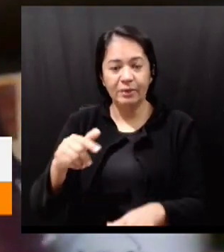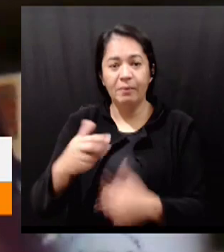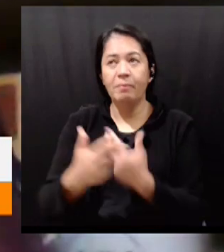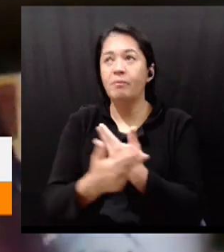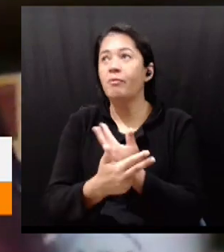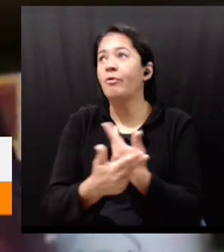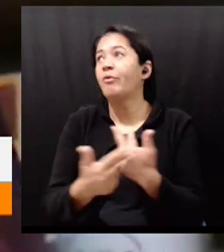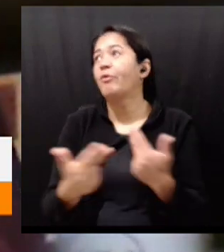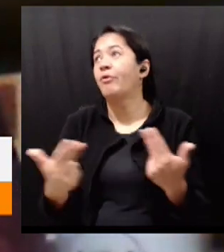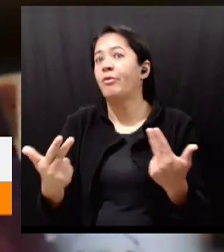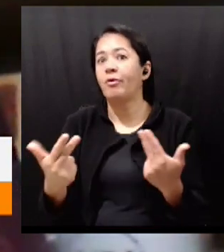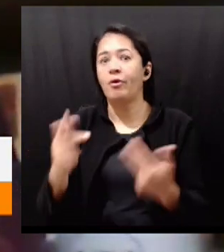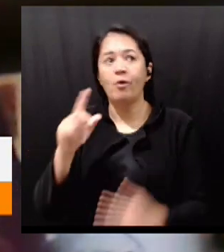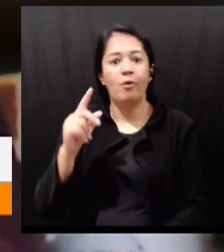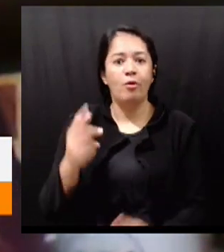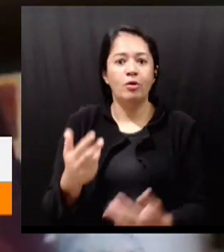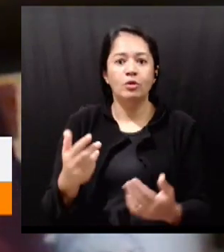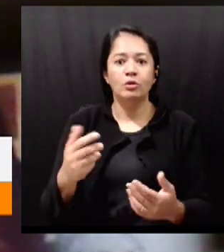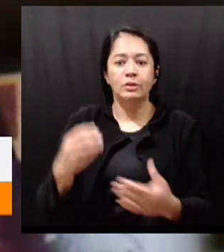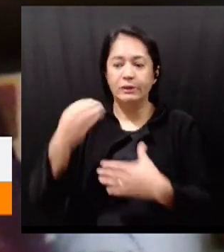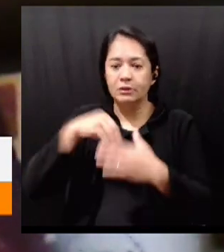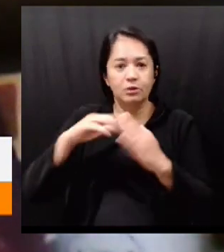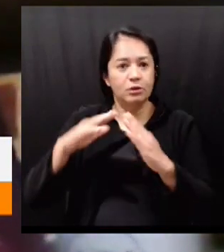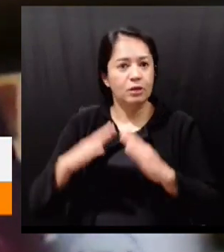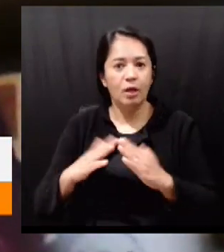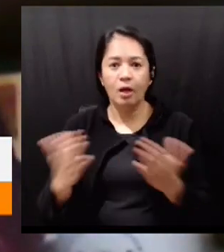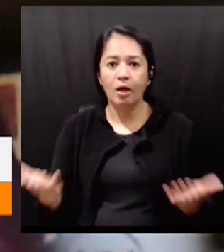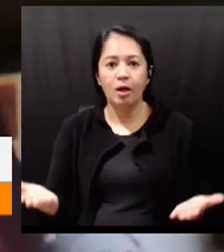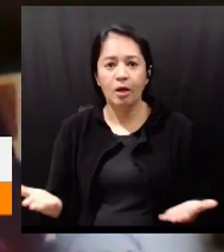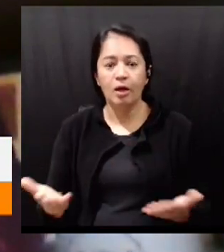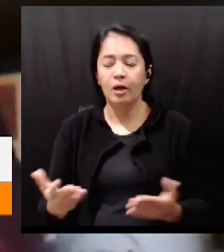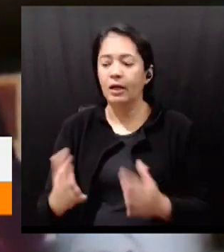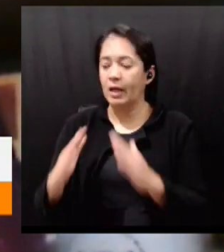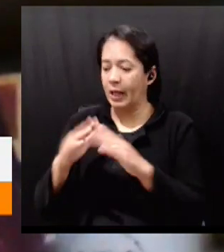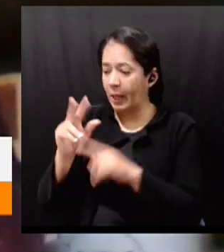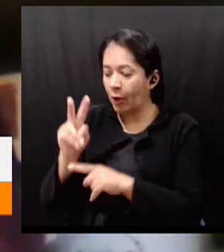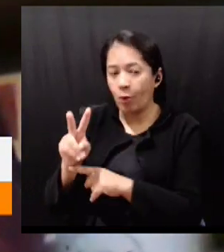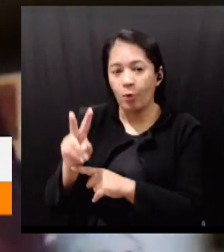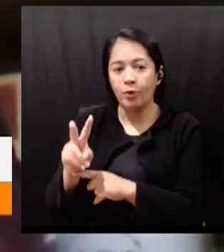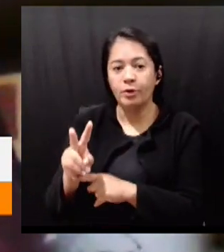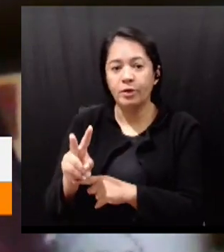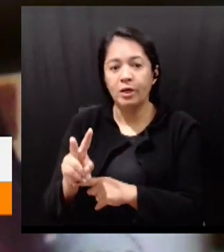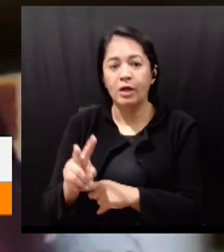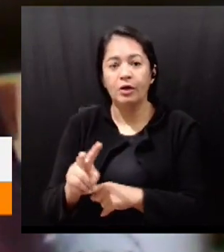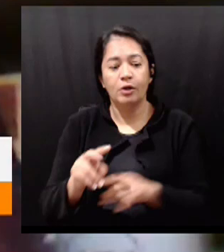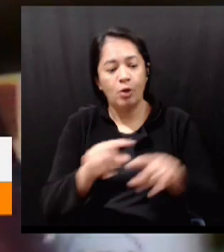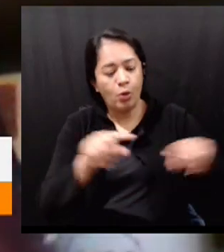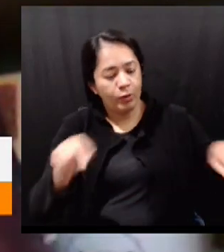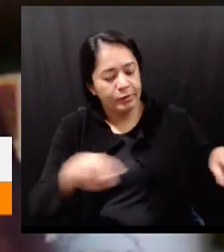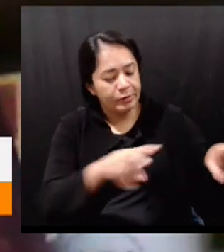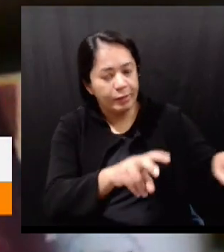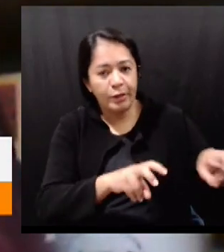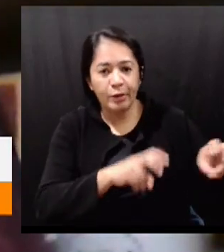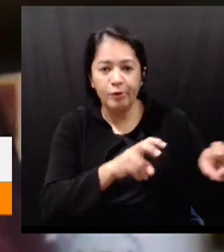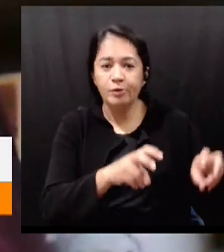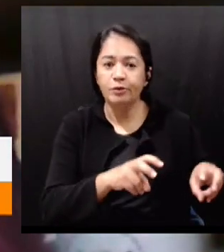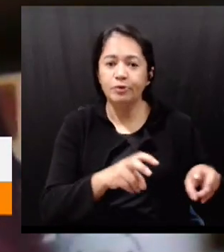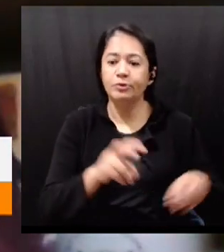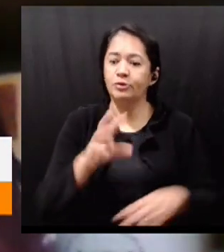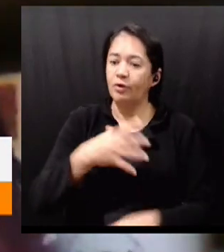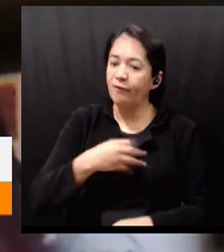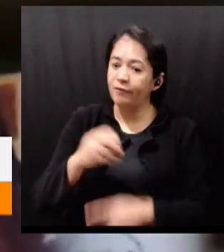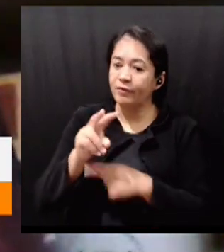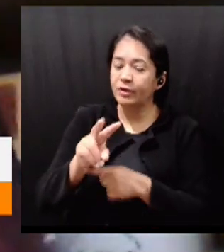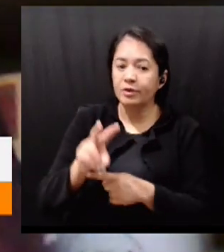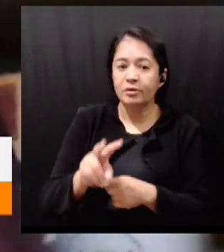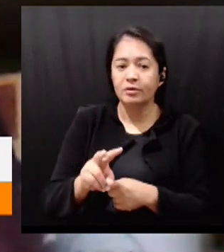tarefas em casa. Ela cuida da casa, ela cuida do quintal, ela cuida dos filhos, ela vai para a